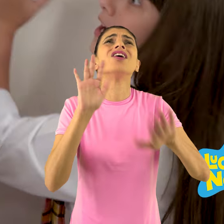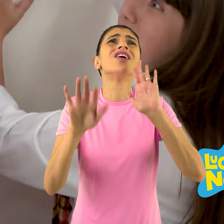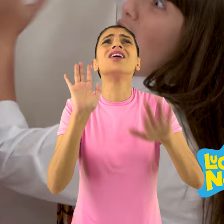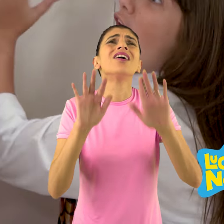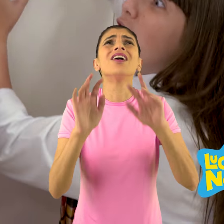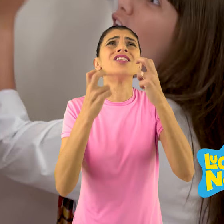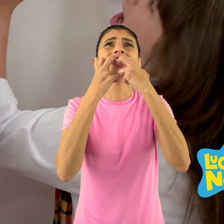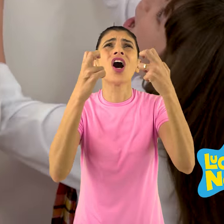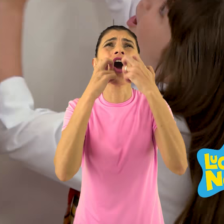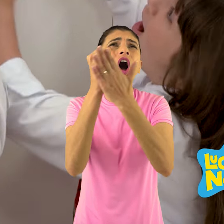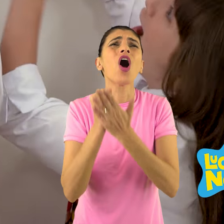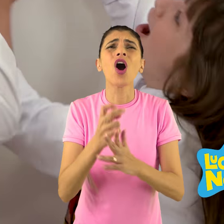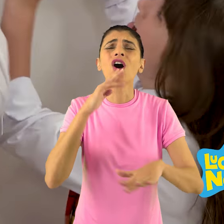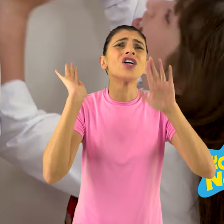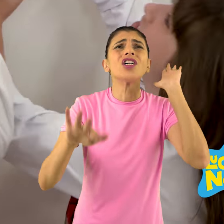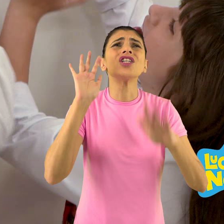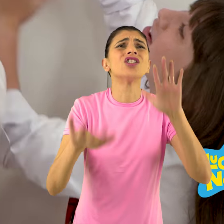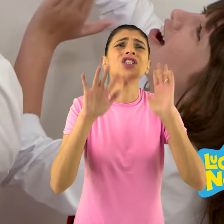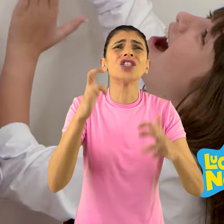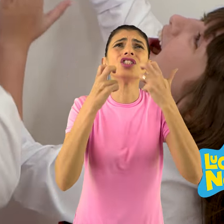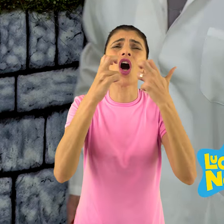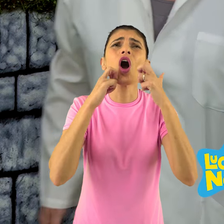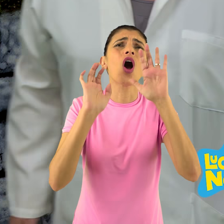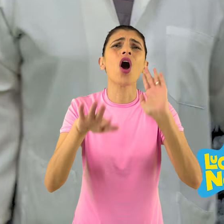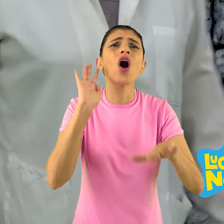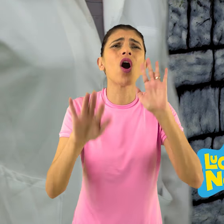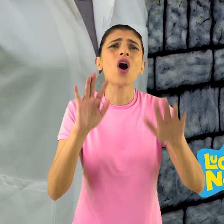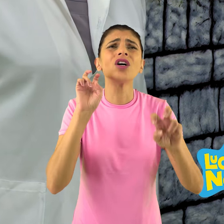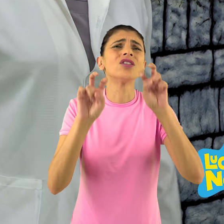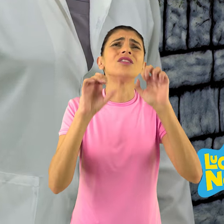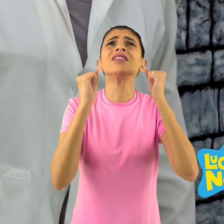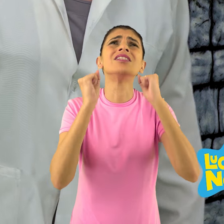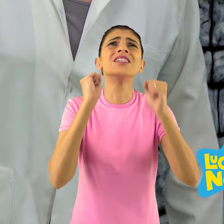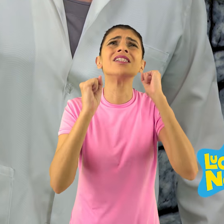Socorro! Socorro! Socorro! Socorro!